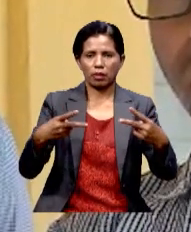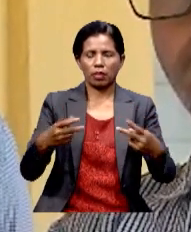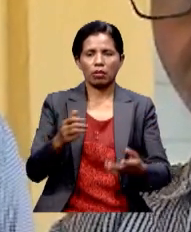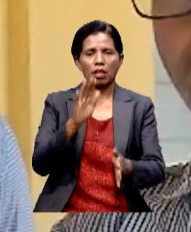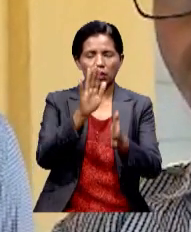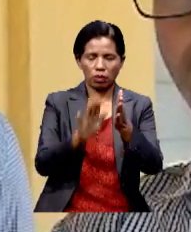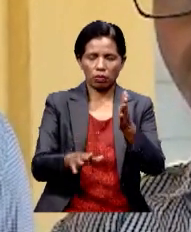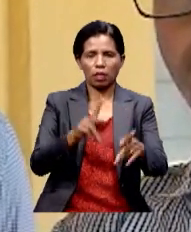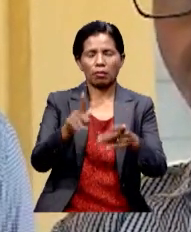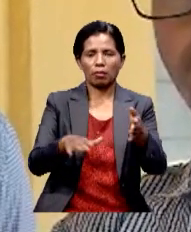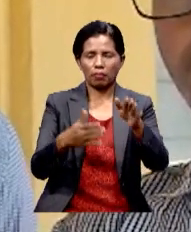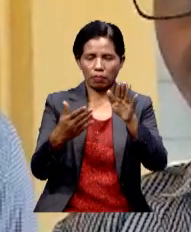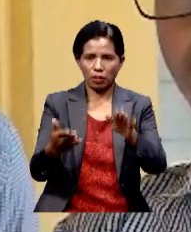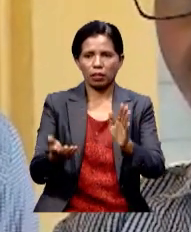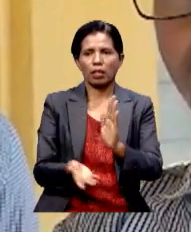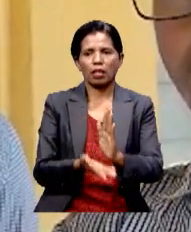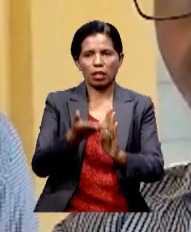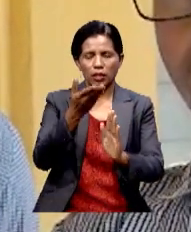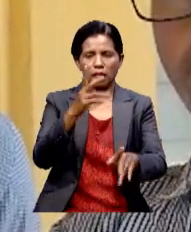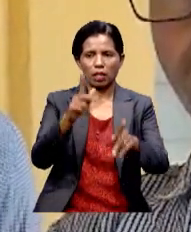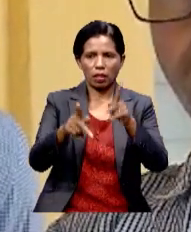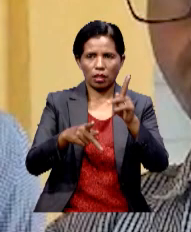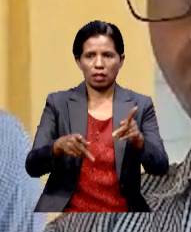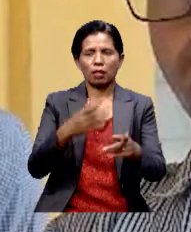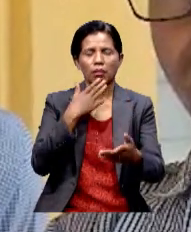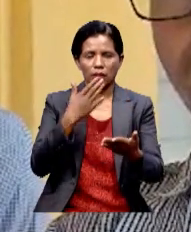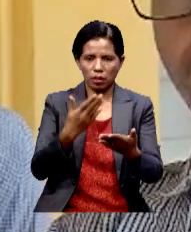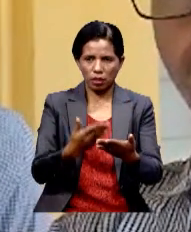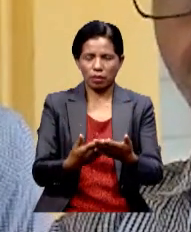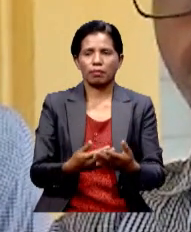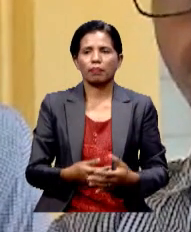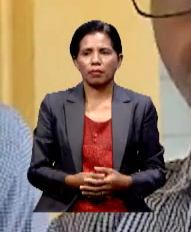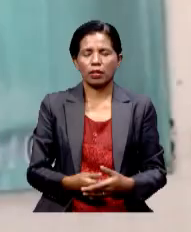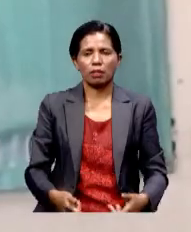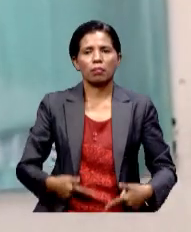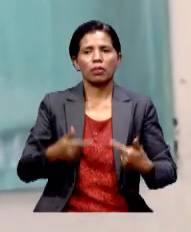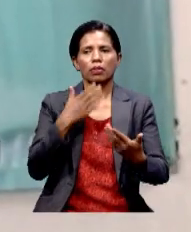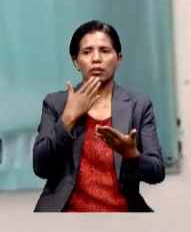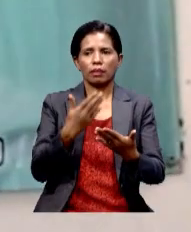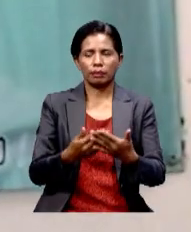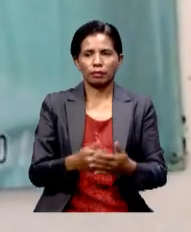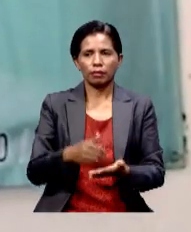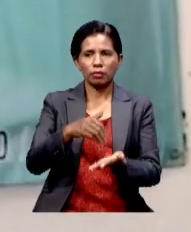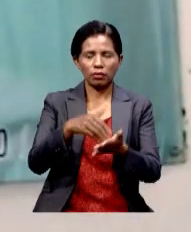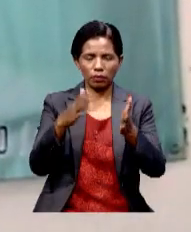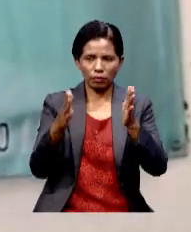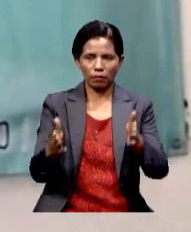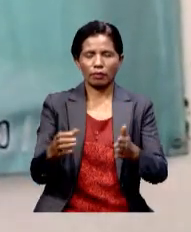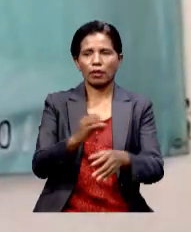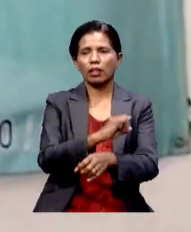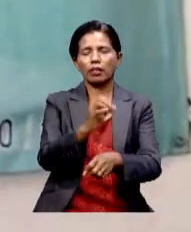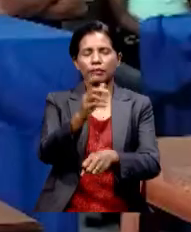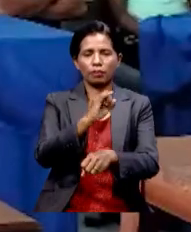da moça, mortalidade e já sai a menina profundos para o morrer. Entretanto, estudante finalista em